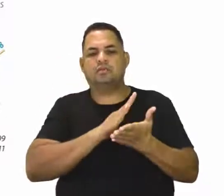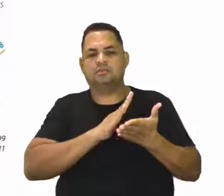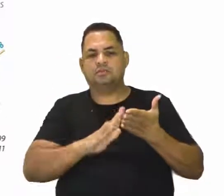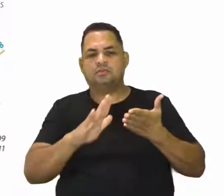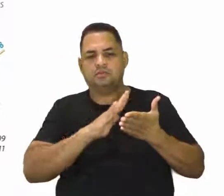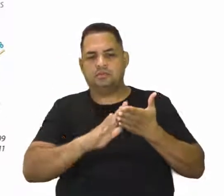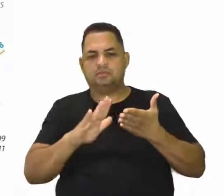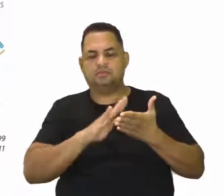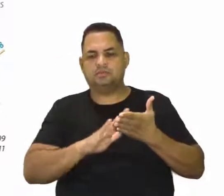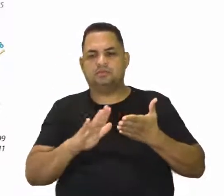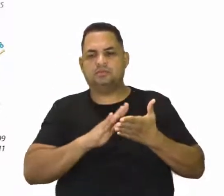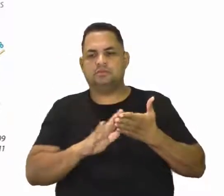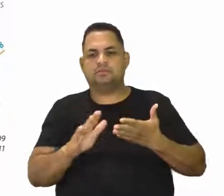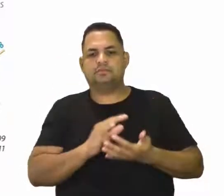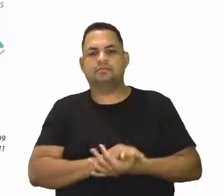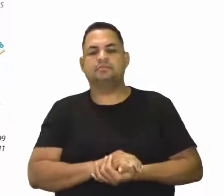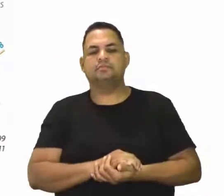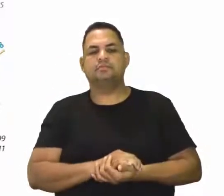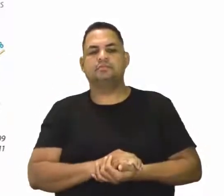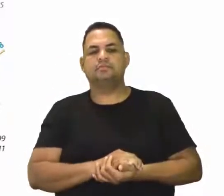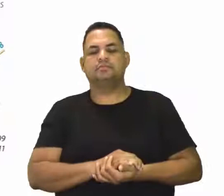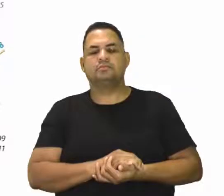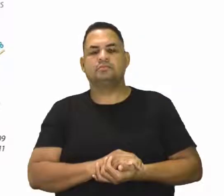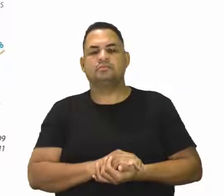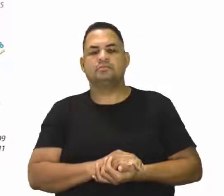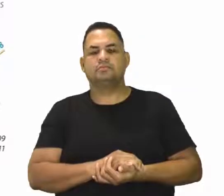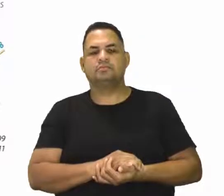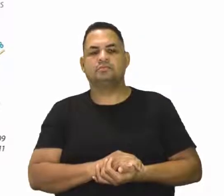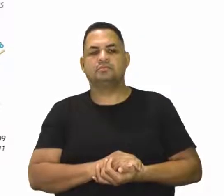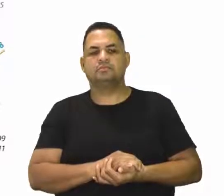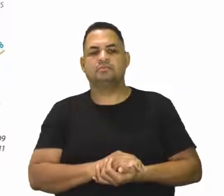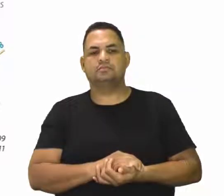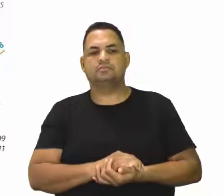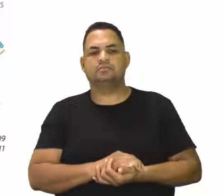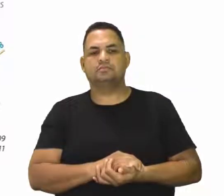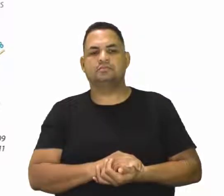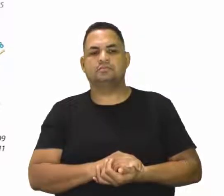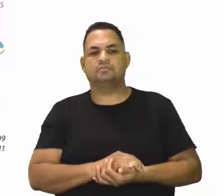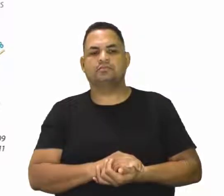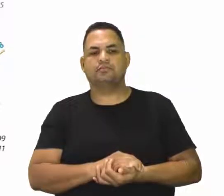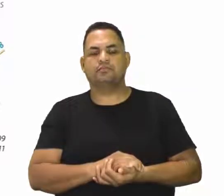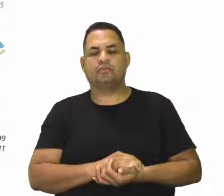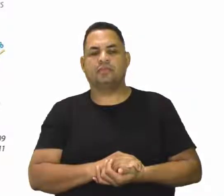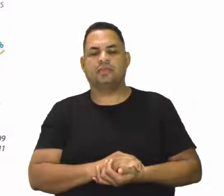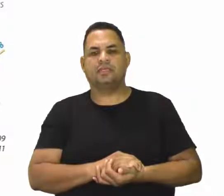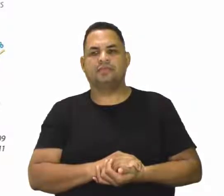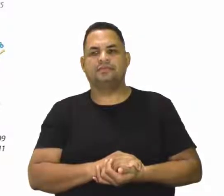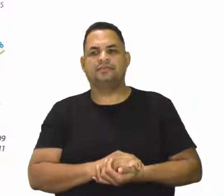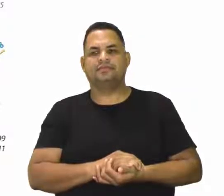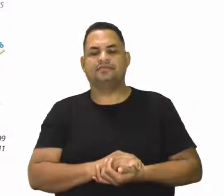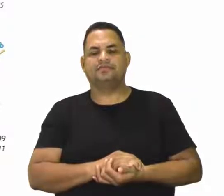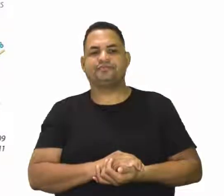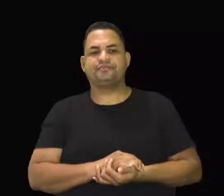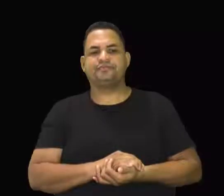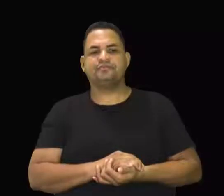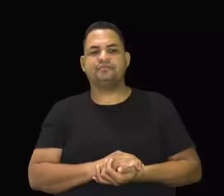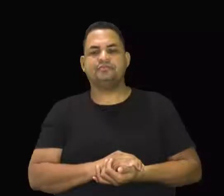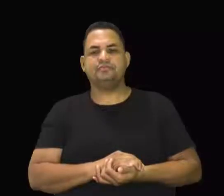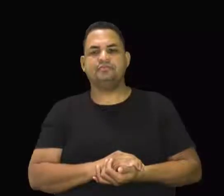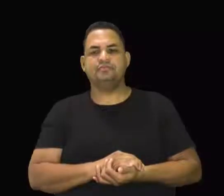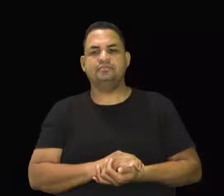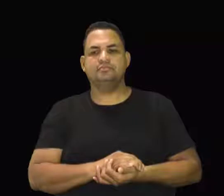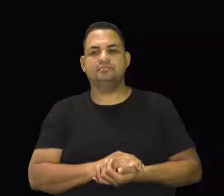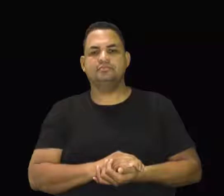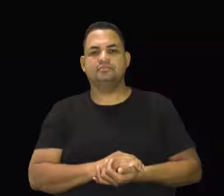gastando beleza bom e não é esse aqui é o Lisa olha marca texto da